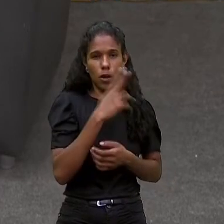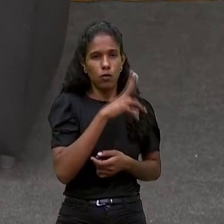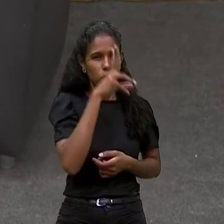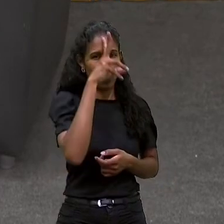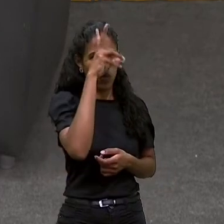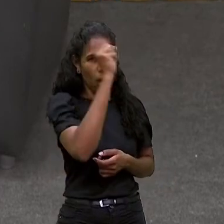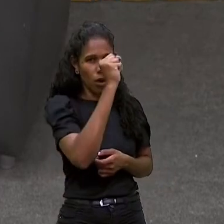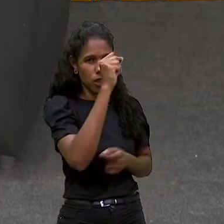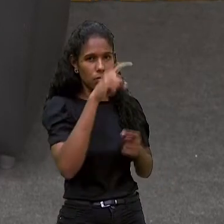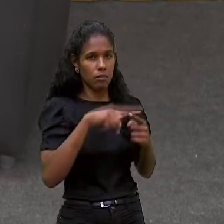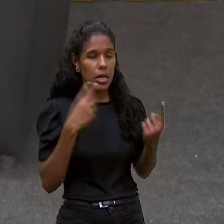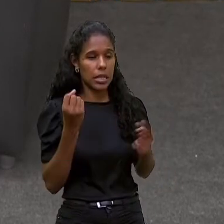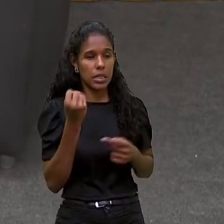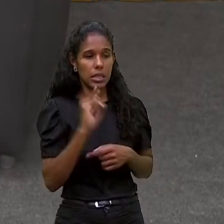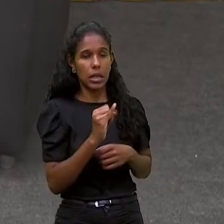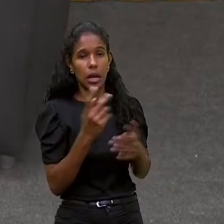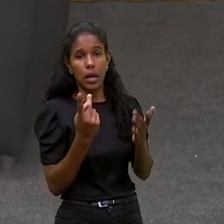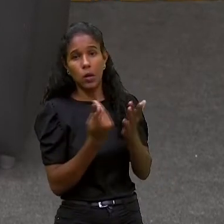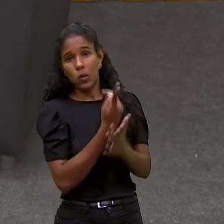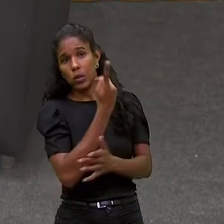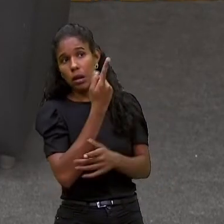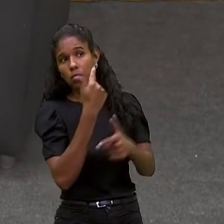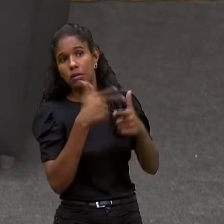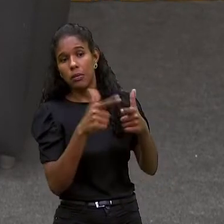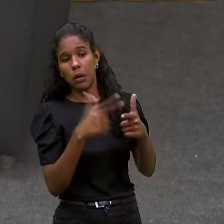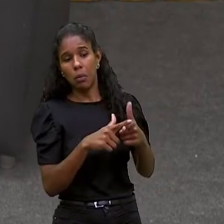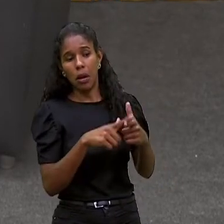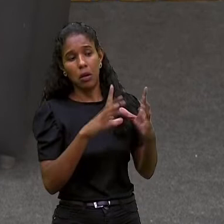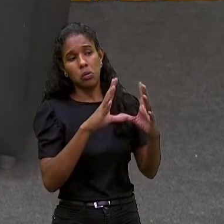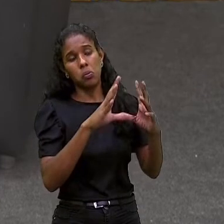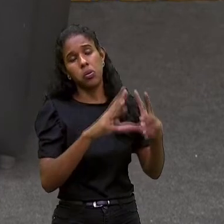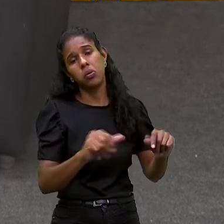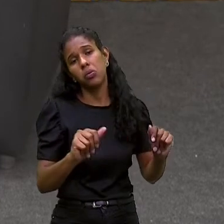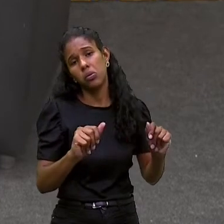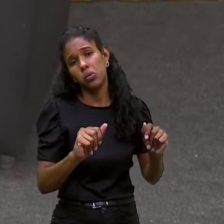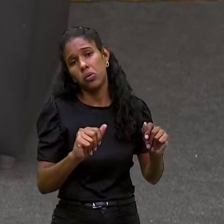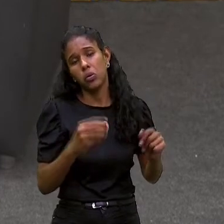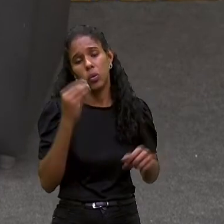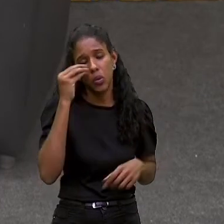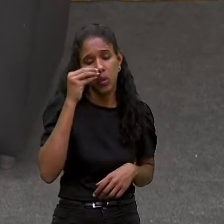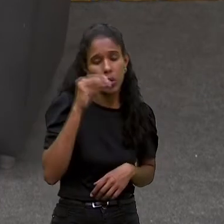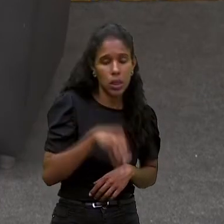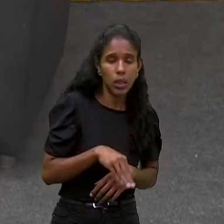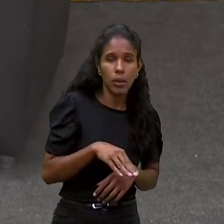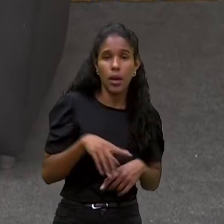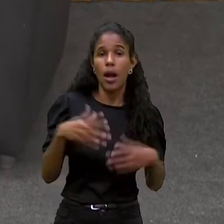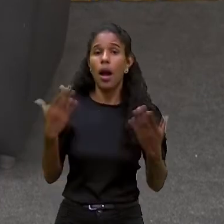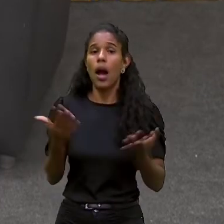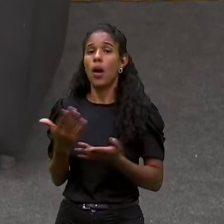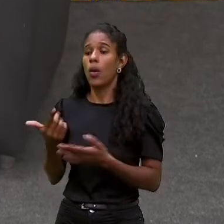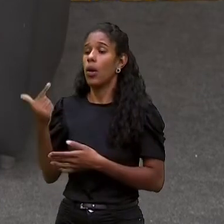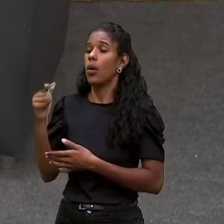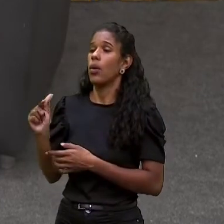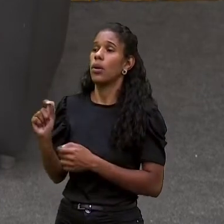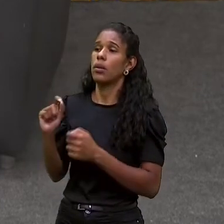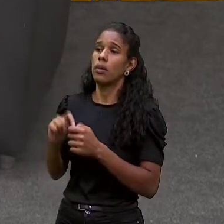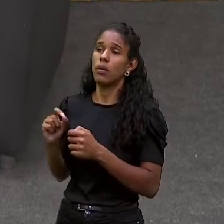médico. A outra passa uma situação problemática, uma situação muito séria,